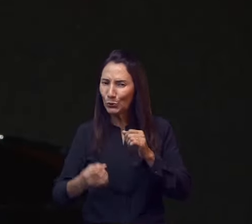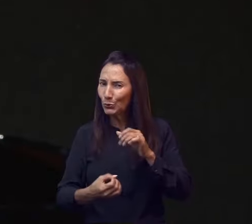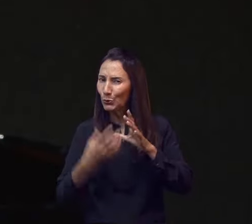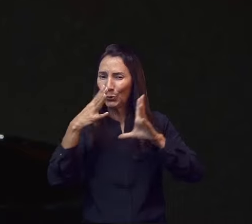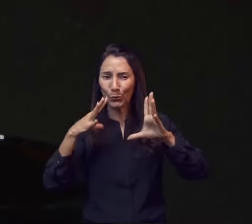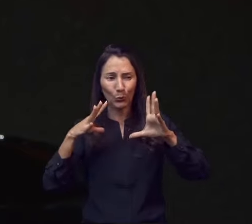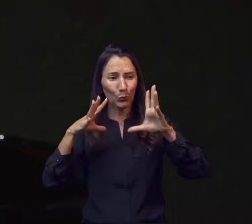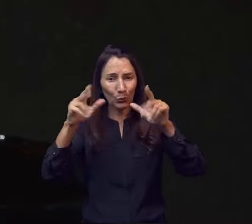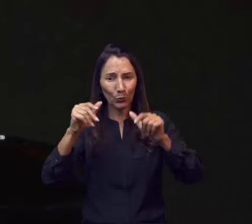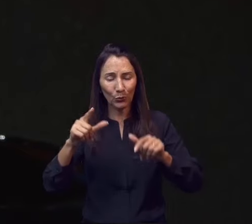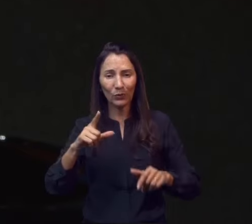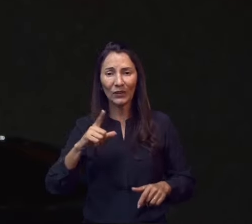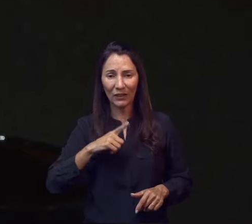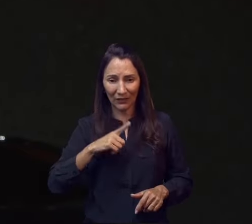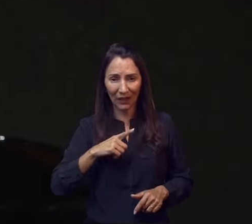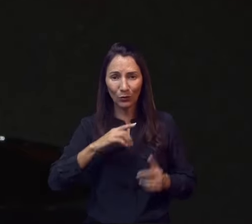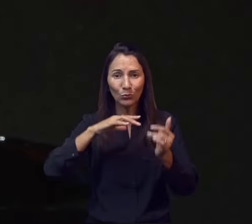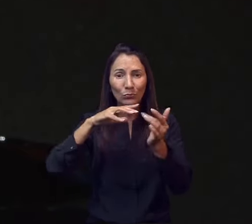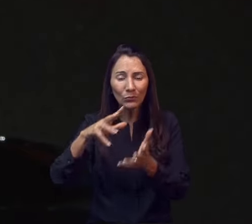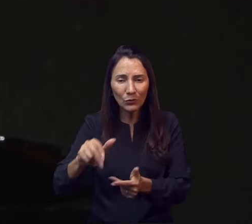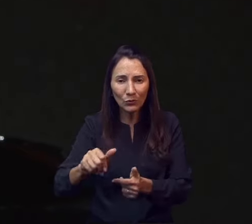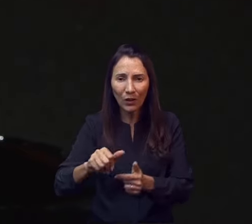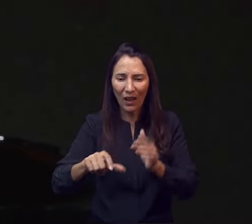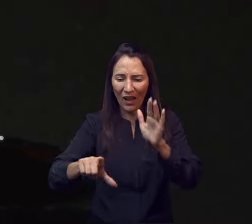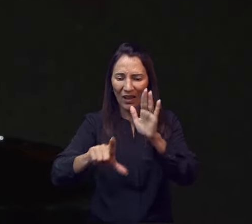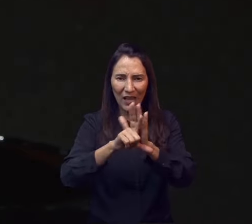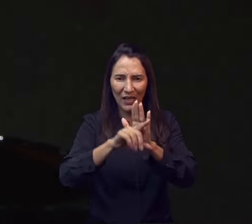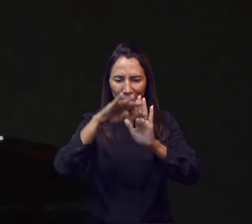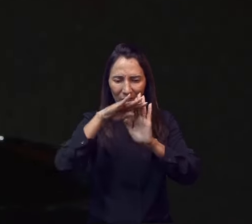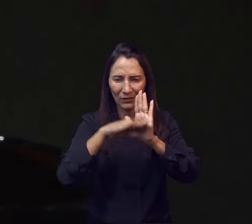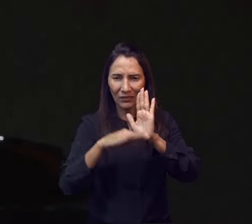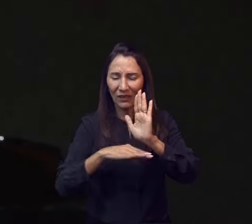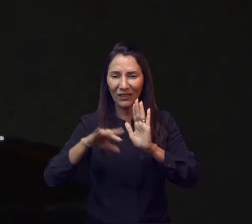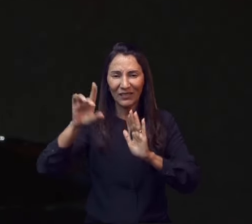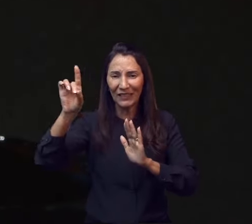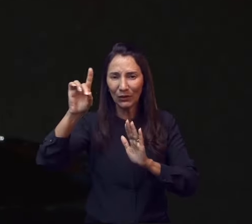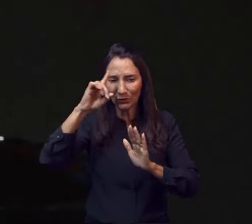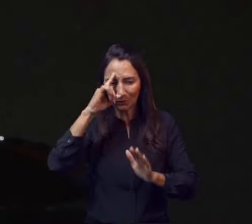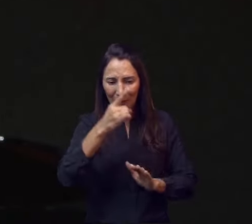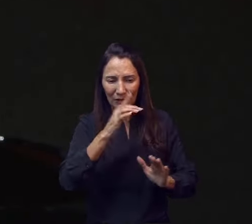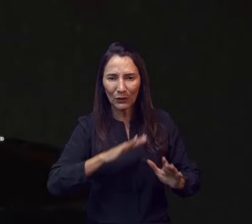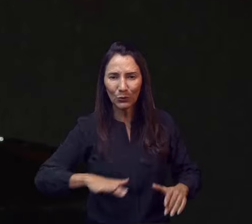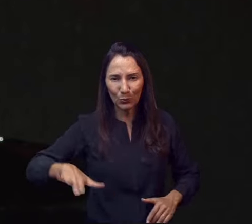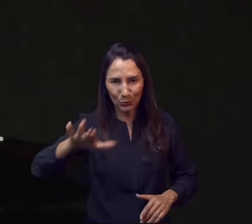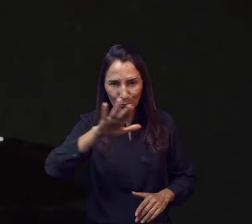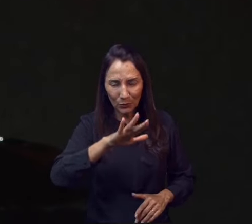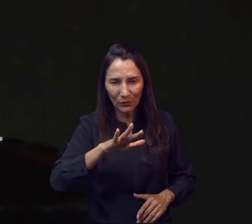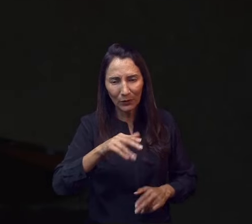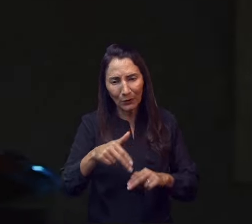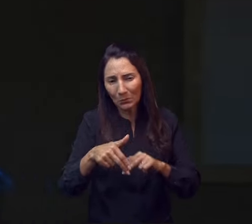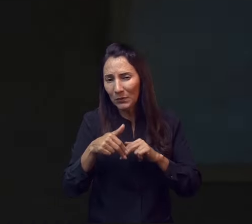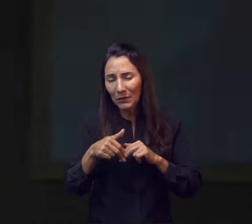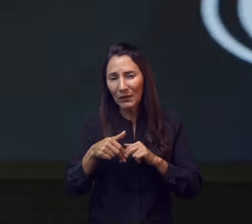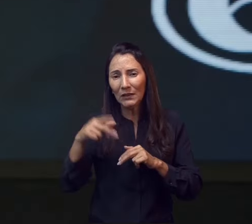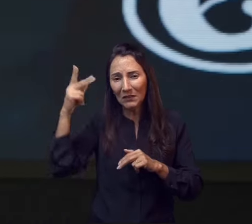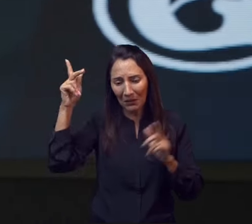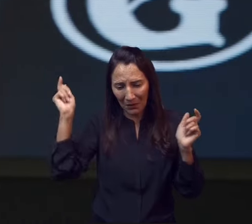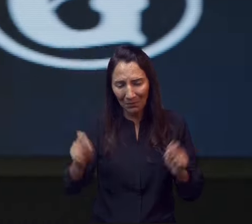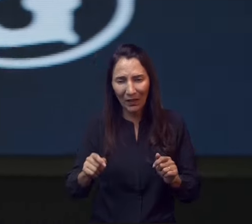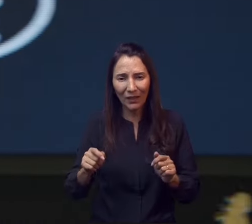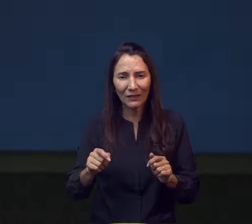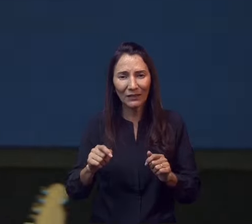do universo estabeleceu todas as leis e tem controle sobre todas elas é por isso que ele pode fazer além do que pedimos ou